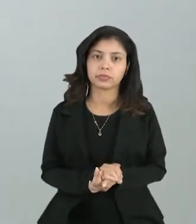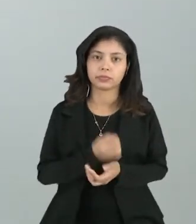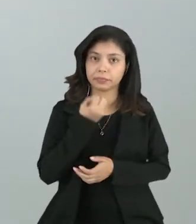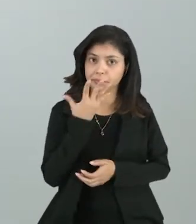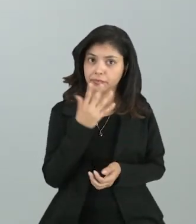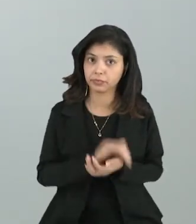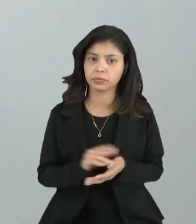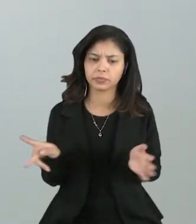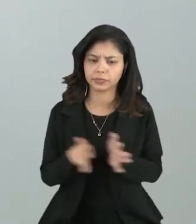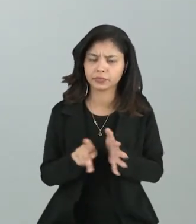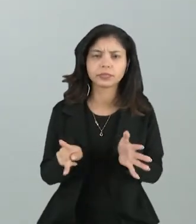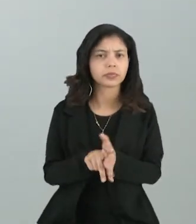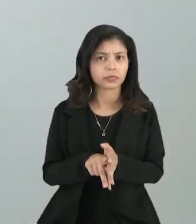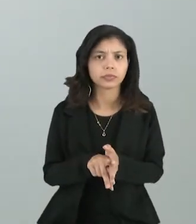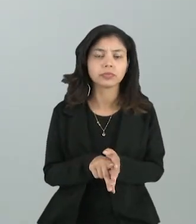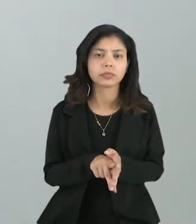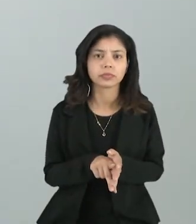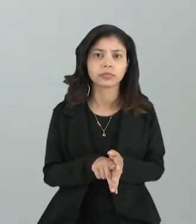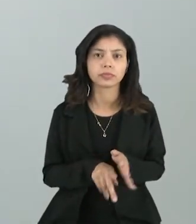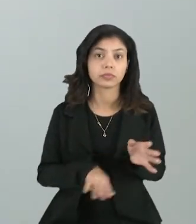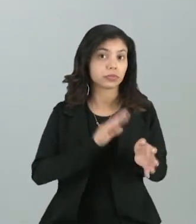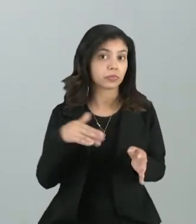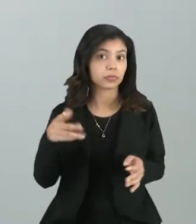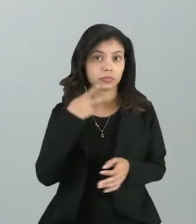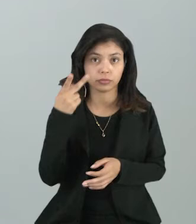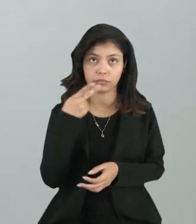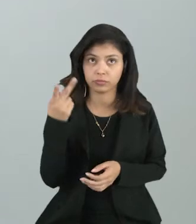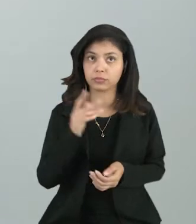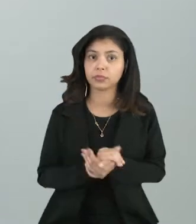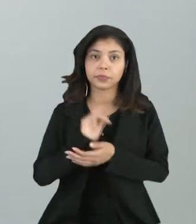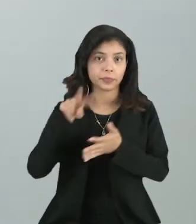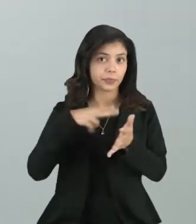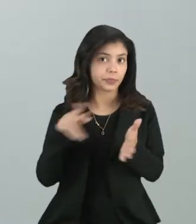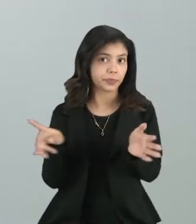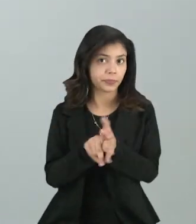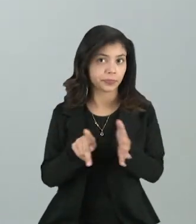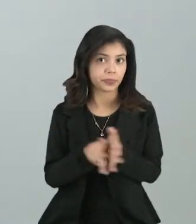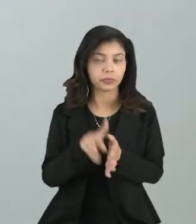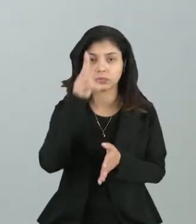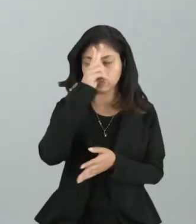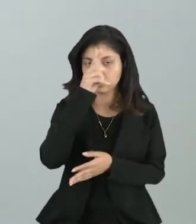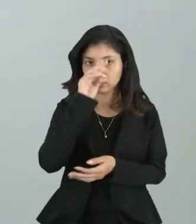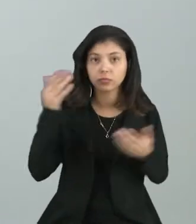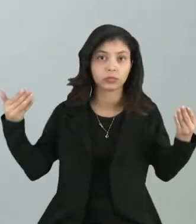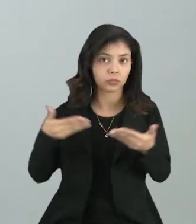bem específica. Então, quando a gente fala das danças em si, a gente